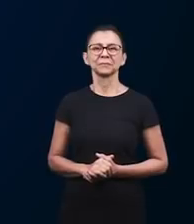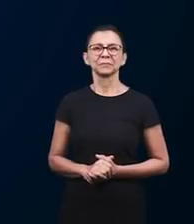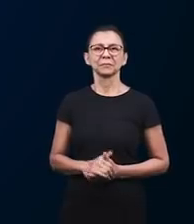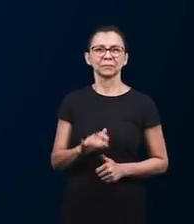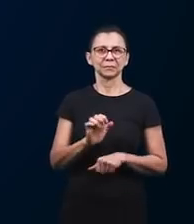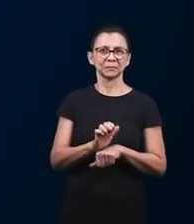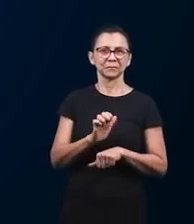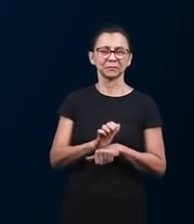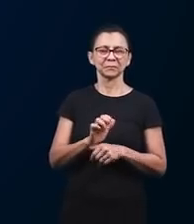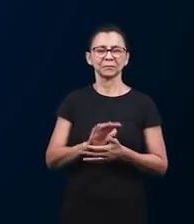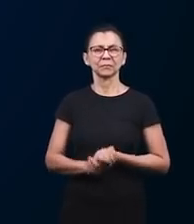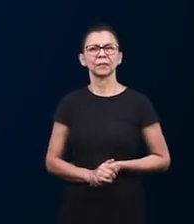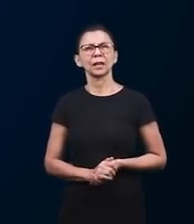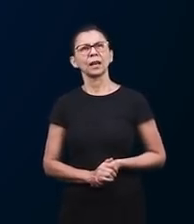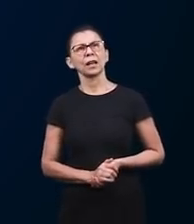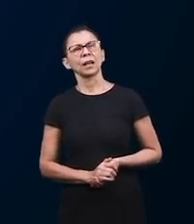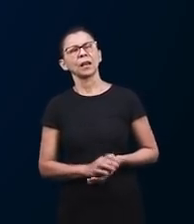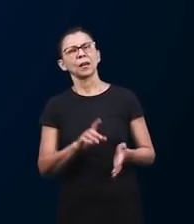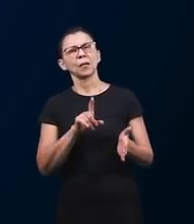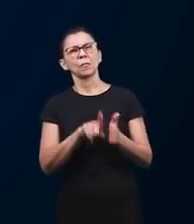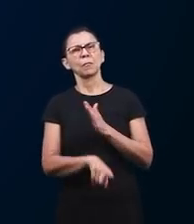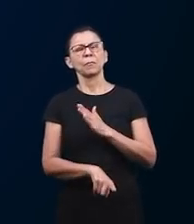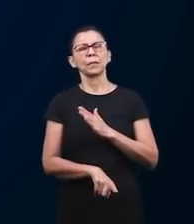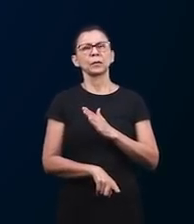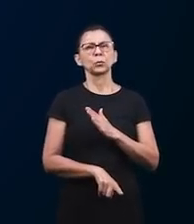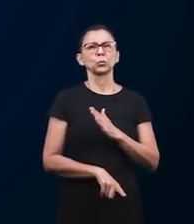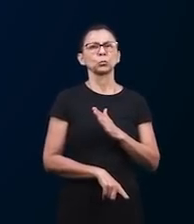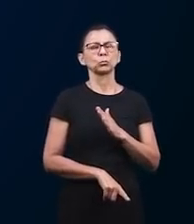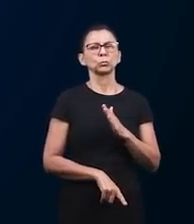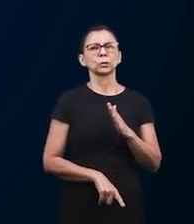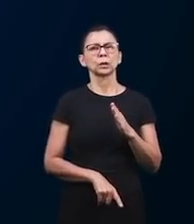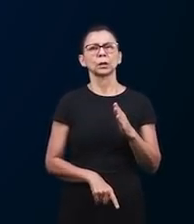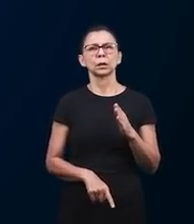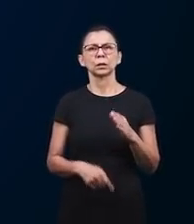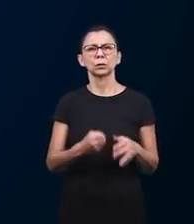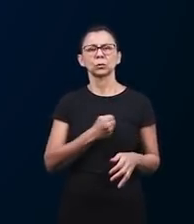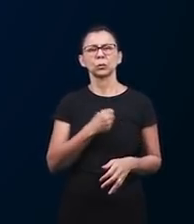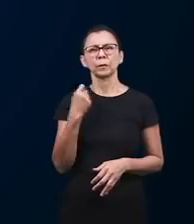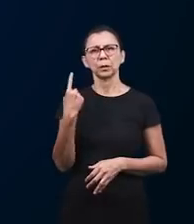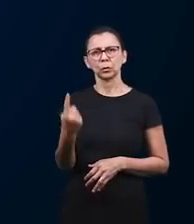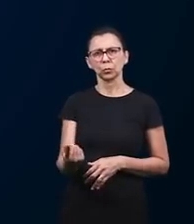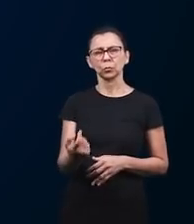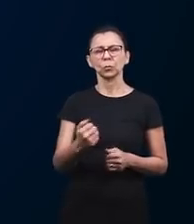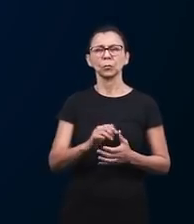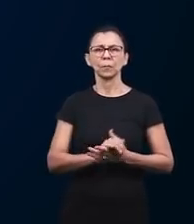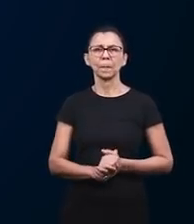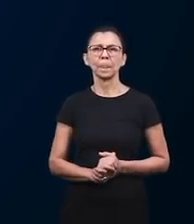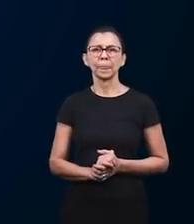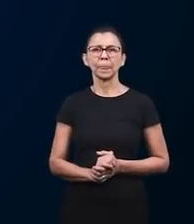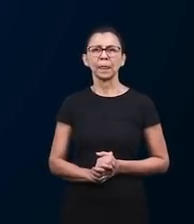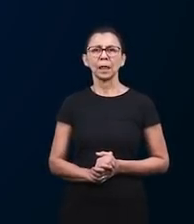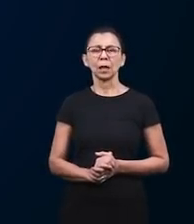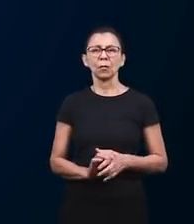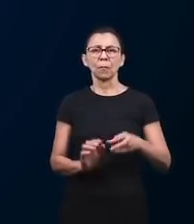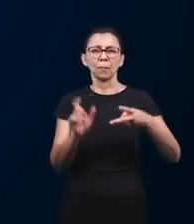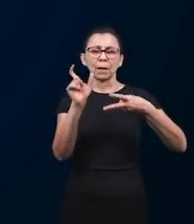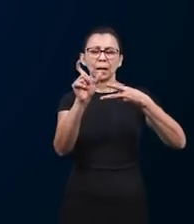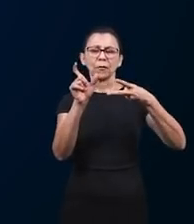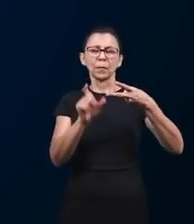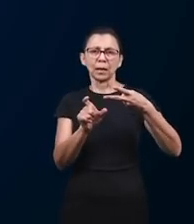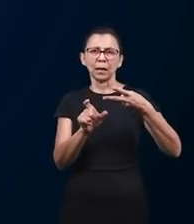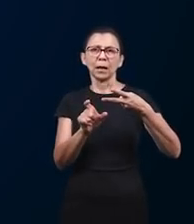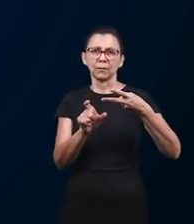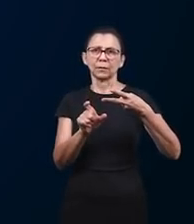1, que pergunta quais são as 2 palavras que norteiam a doutrina da Igreja Apostólica. A minha resposta é